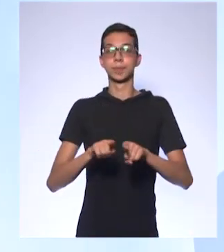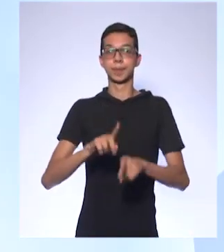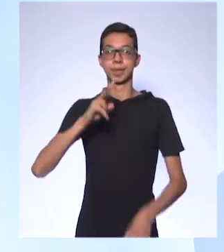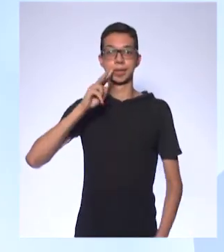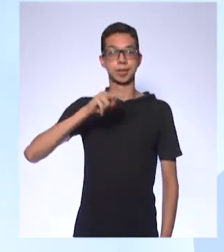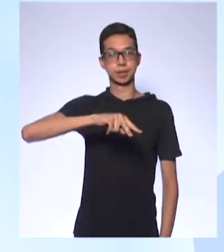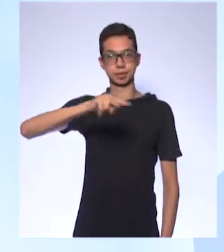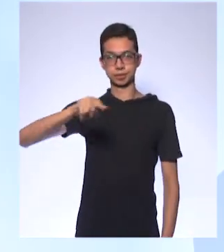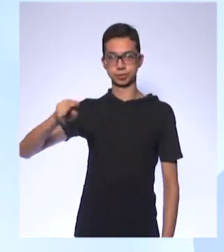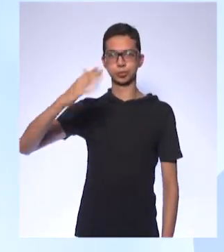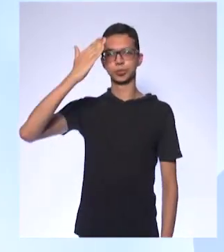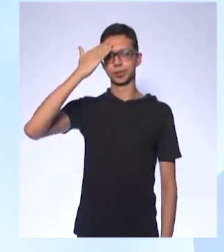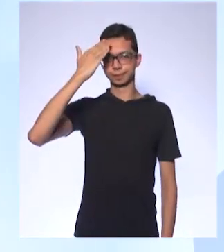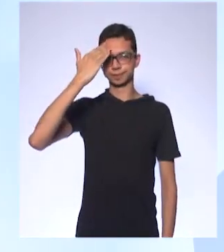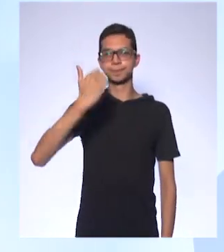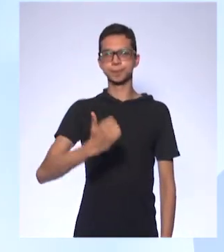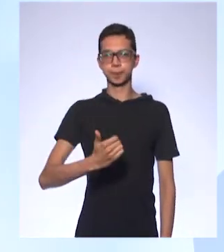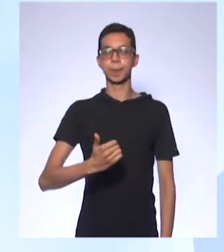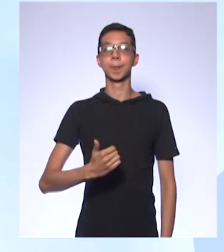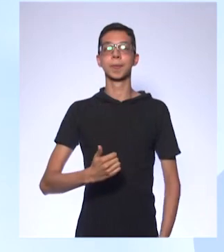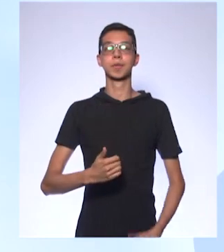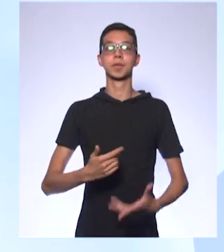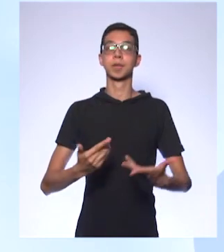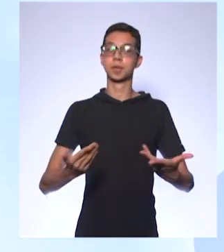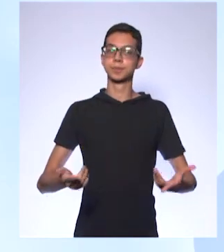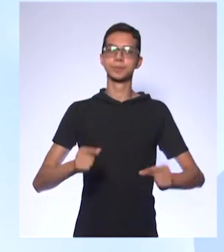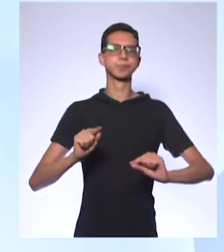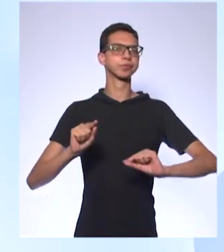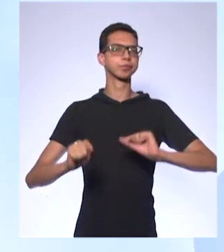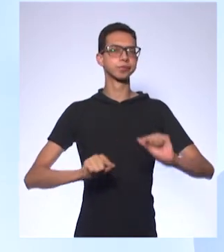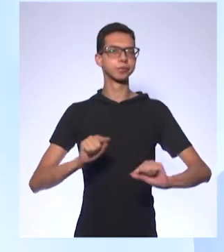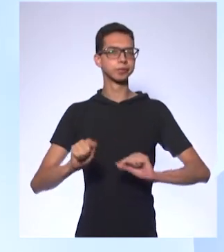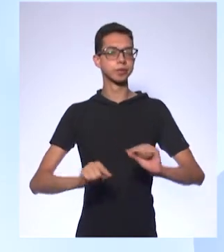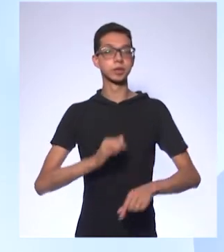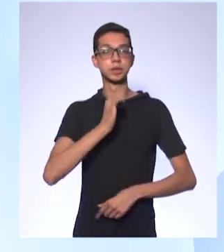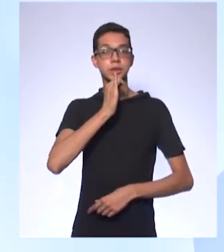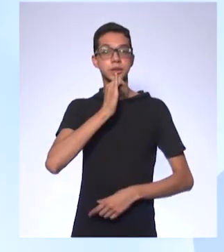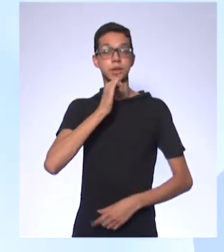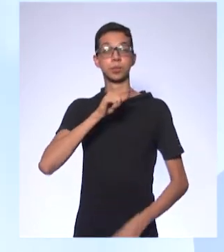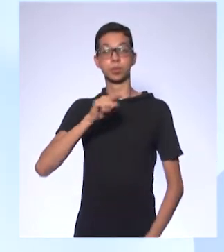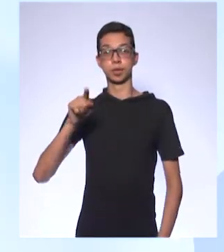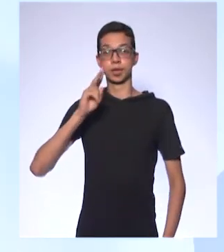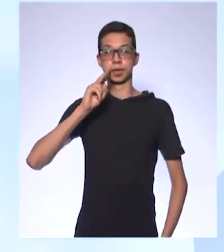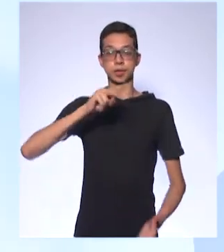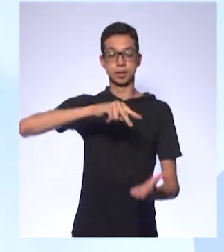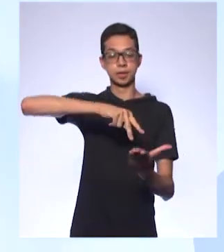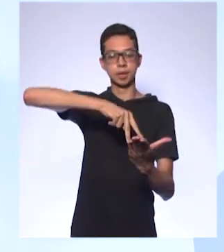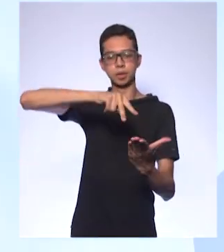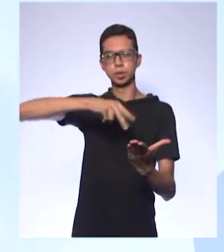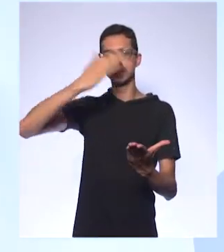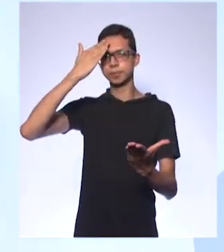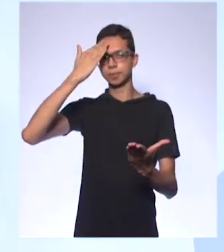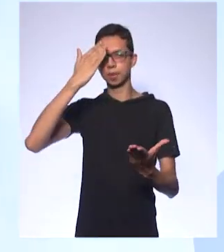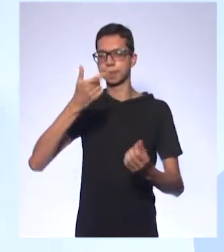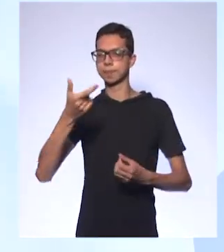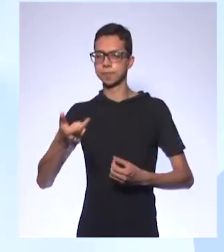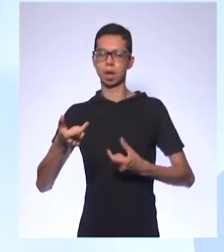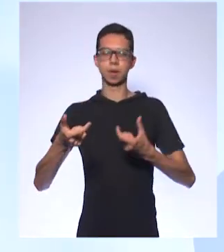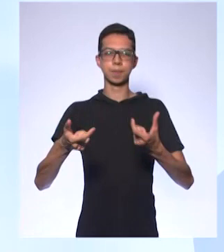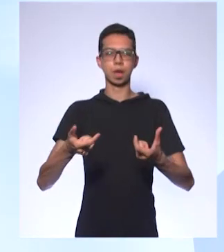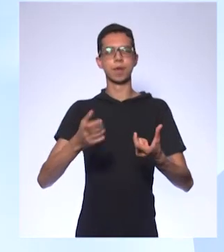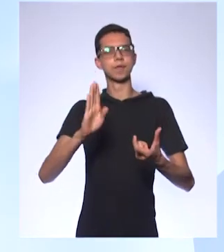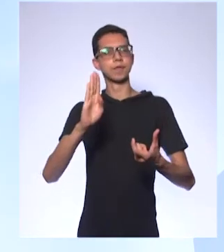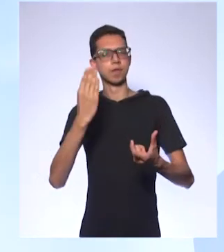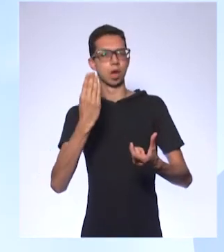ou lendo, enfim. Então, leiam um pouco sobre falsos cognatos, pesquisem sobre